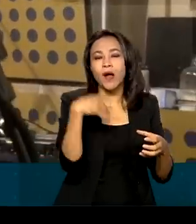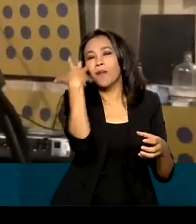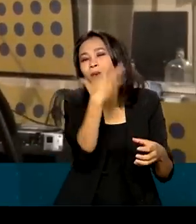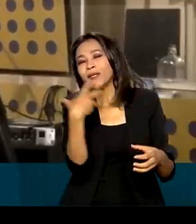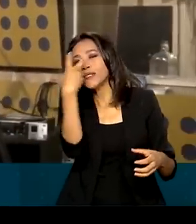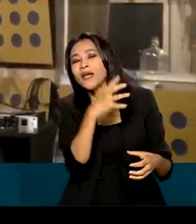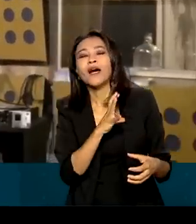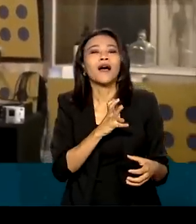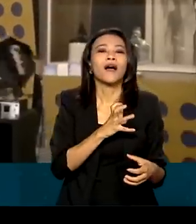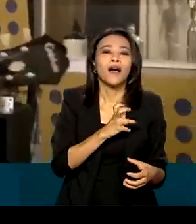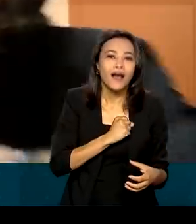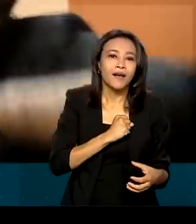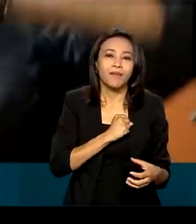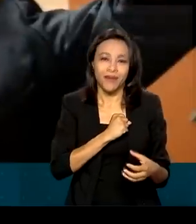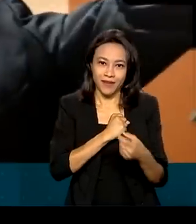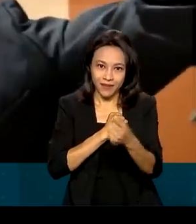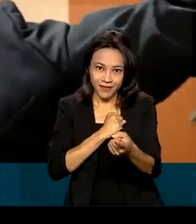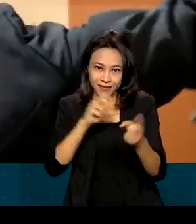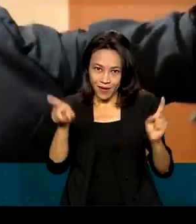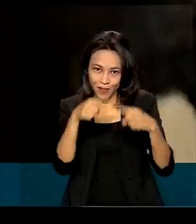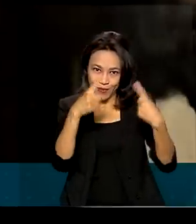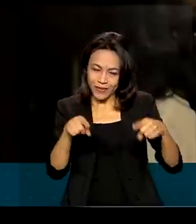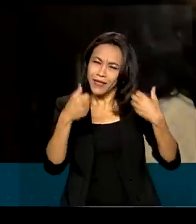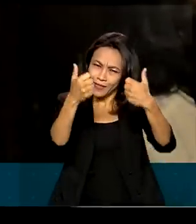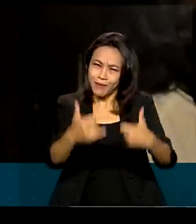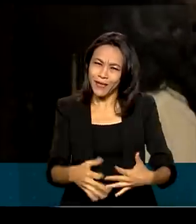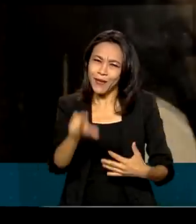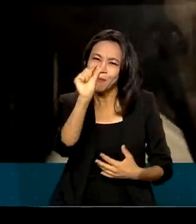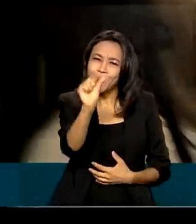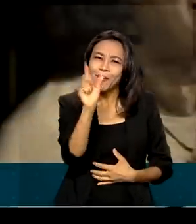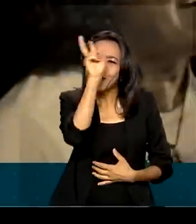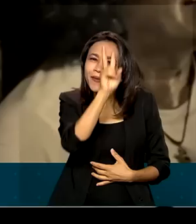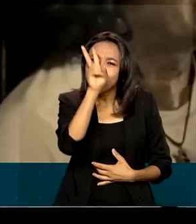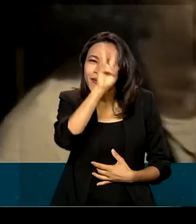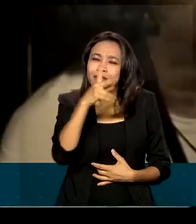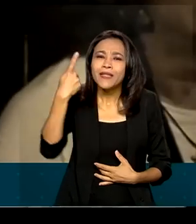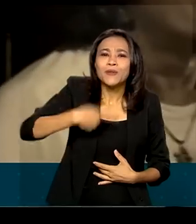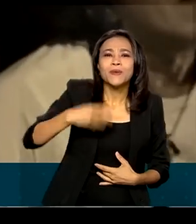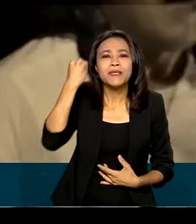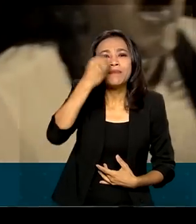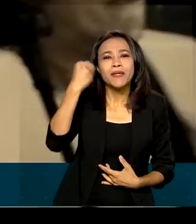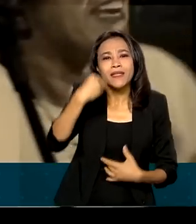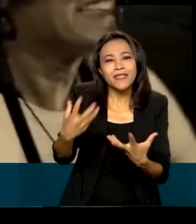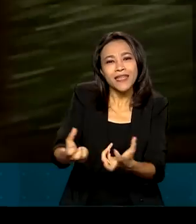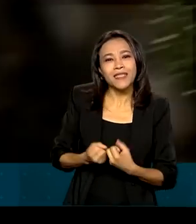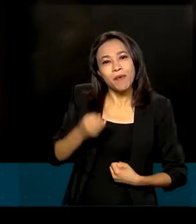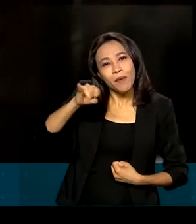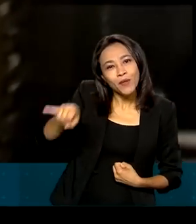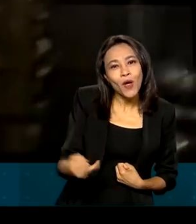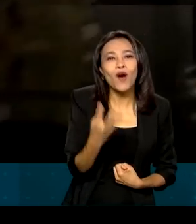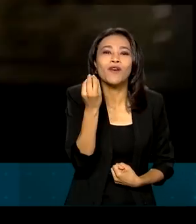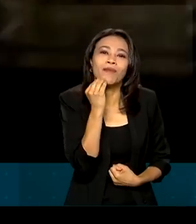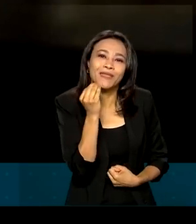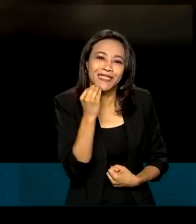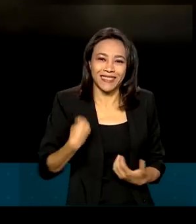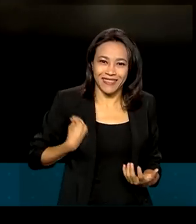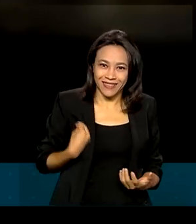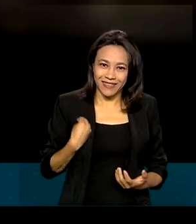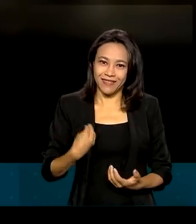de quem é apaixonado pela música eles contam um pouco da experiência que é ganhar uma nova chance